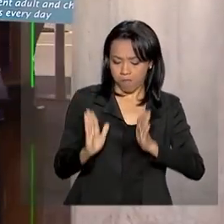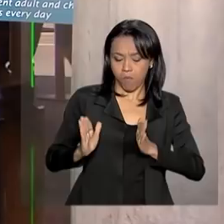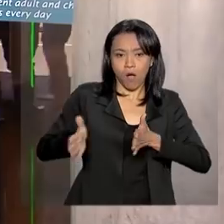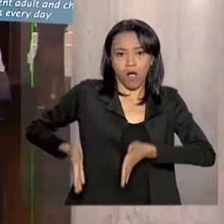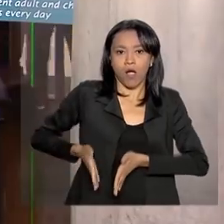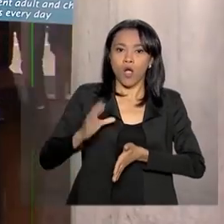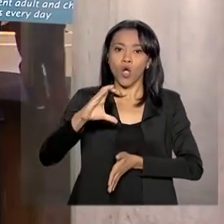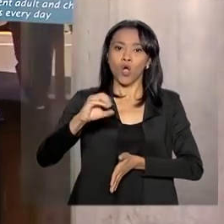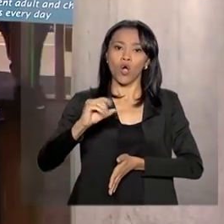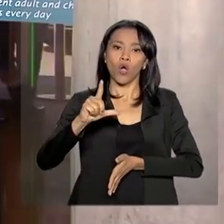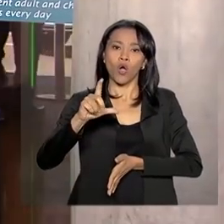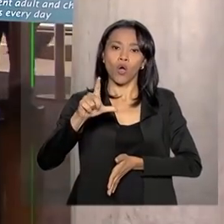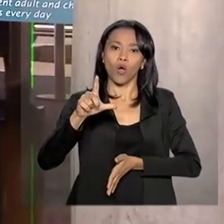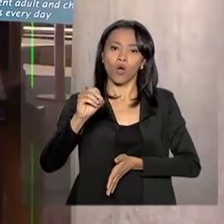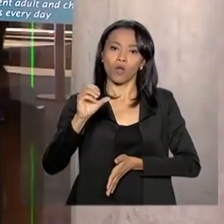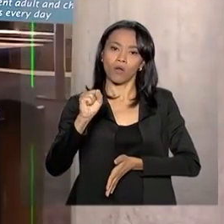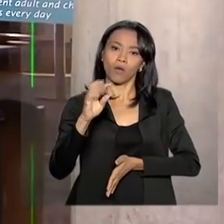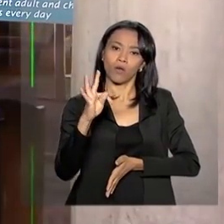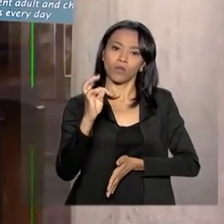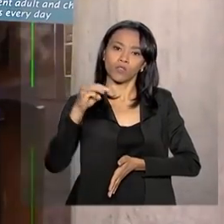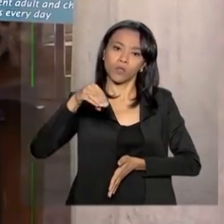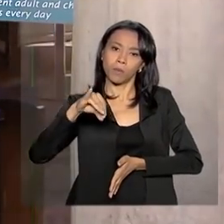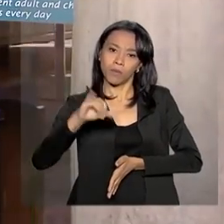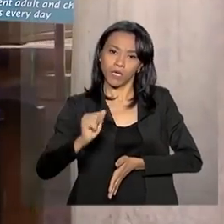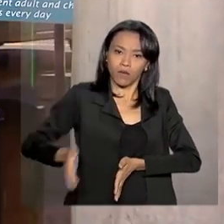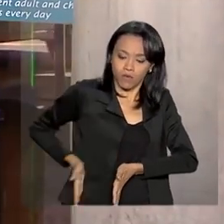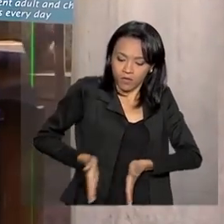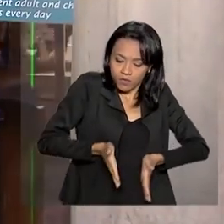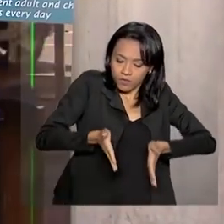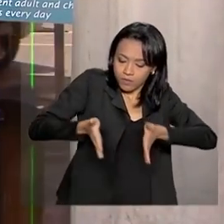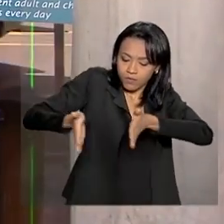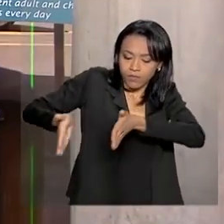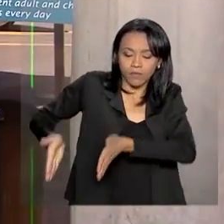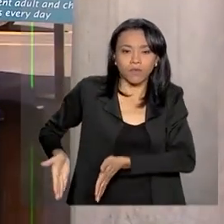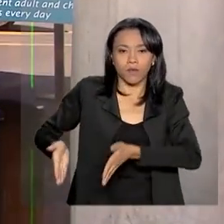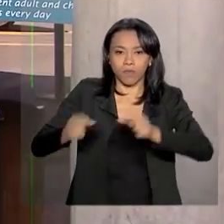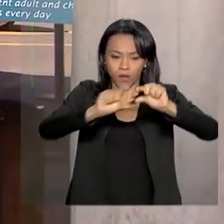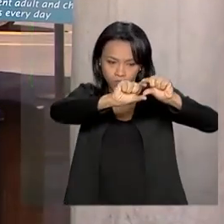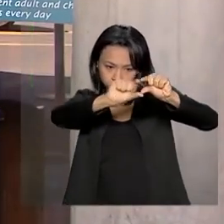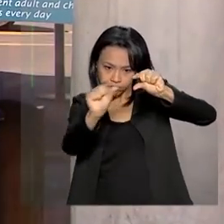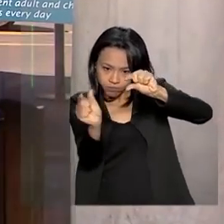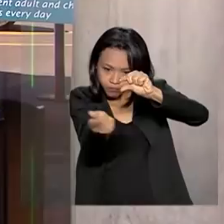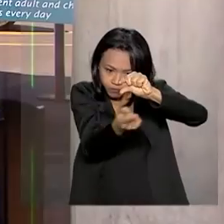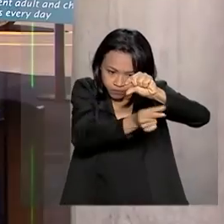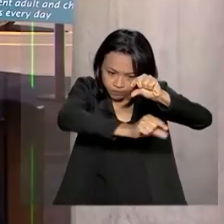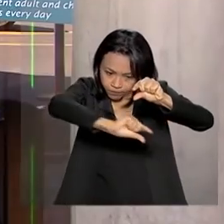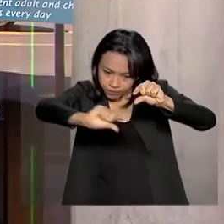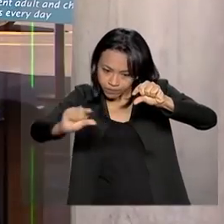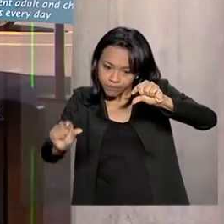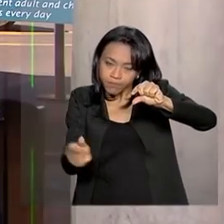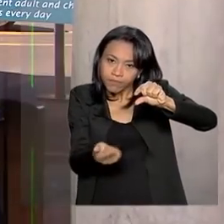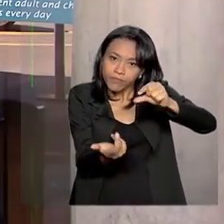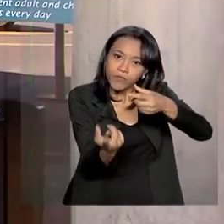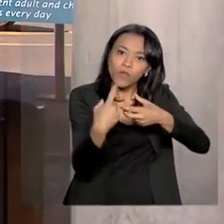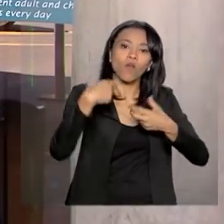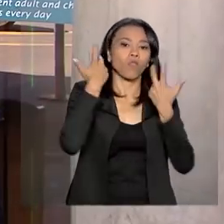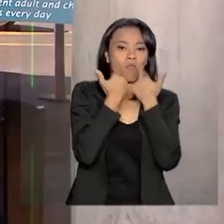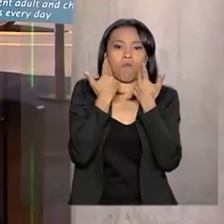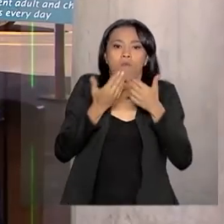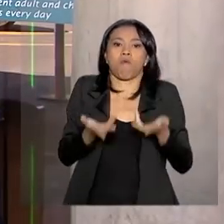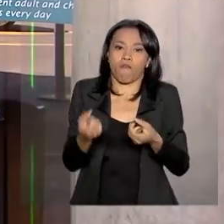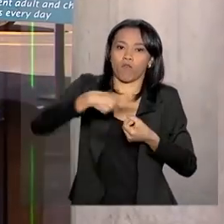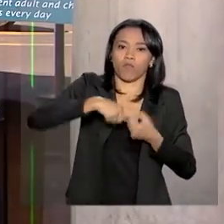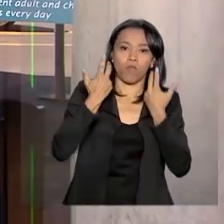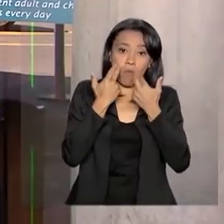colostomia e a ligação entre o intestino delgado e o intestino grosso. O presidente utilizava essa bolsa